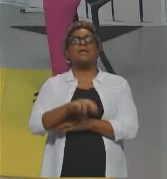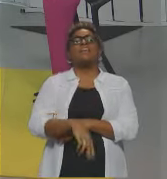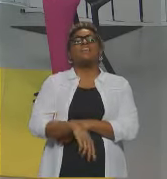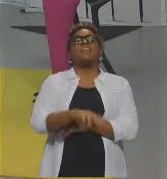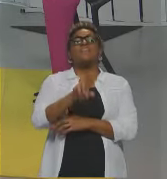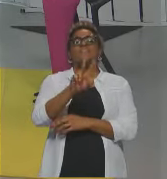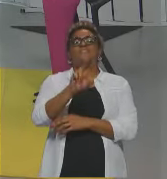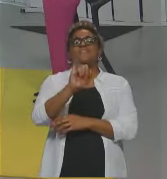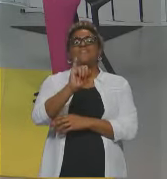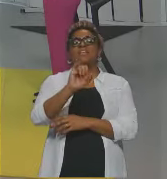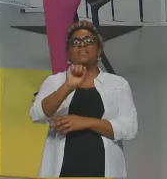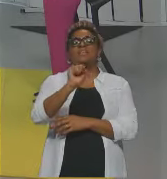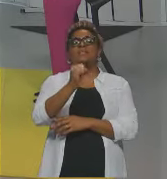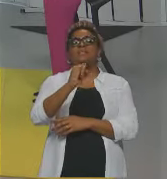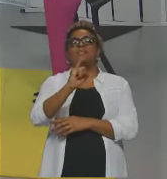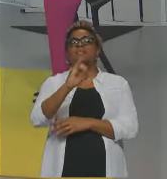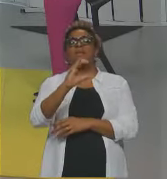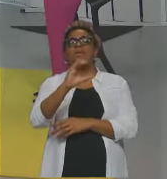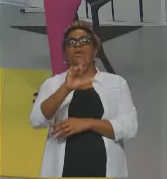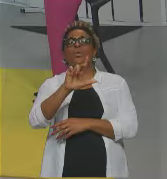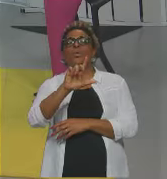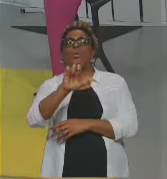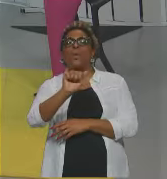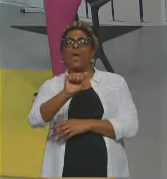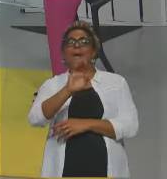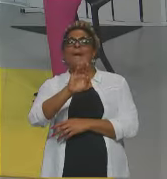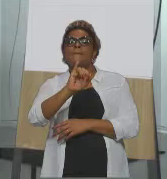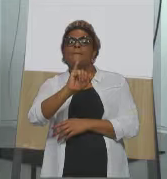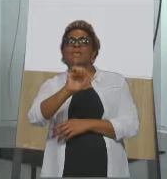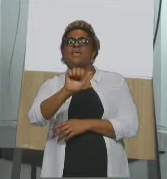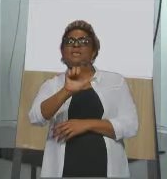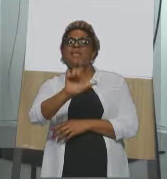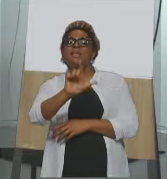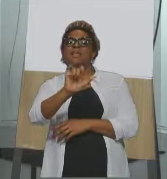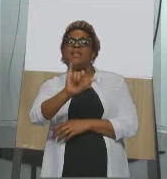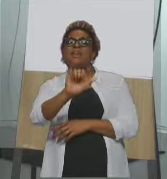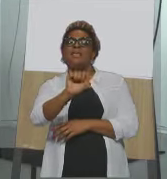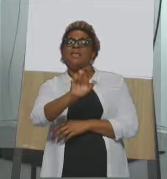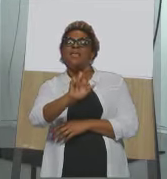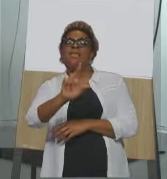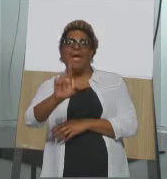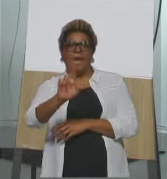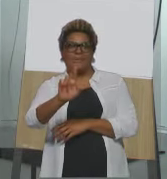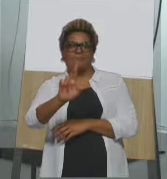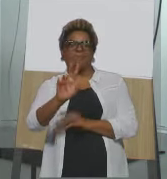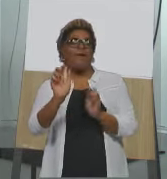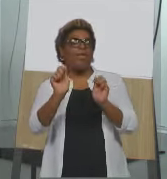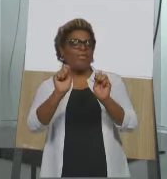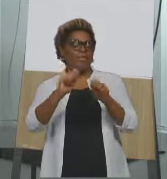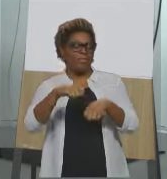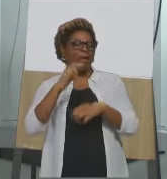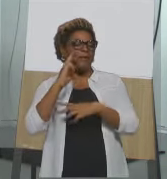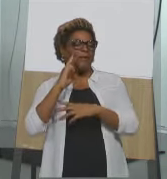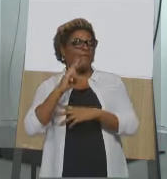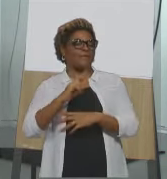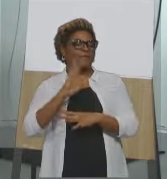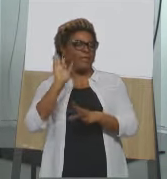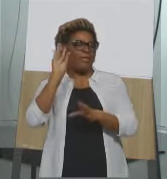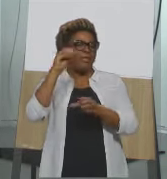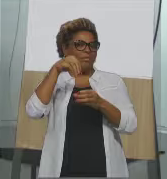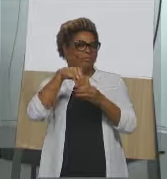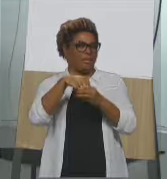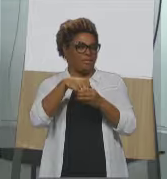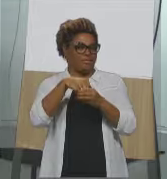vivo ali, consegue identificar o fígado e os sais biliares. Aliás, a vesícula biliar que guarda os